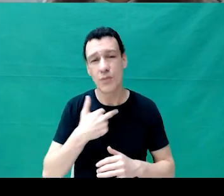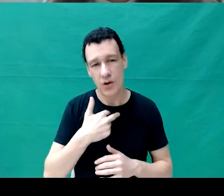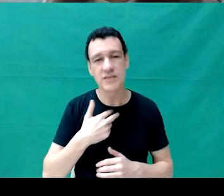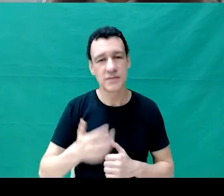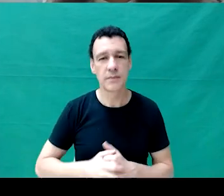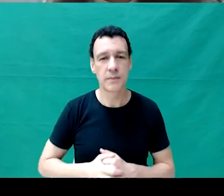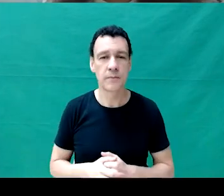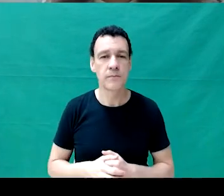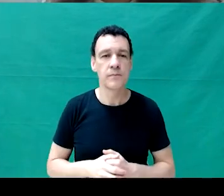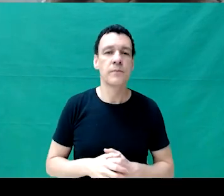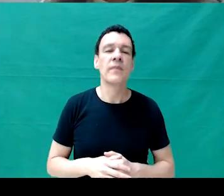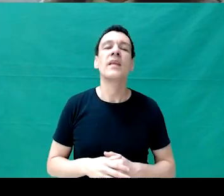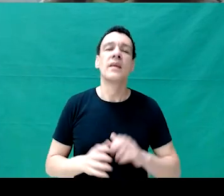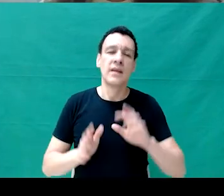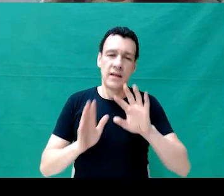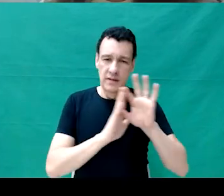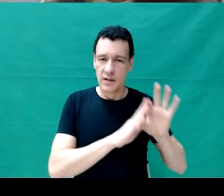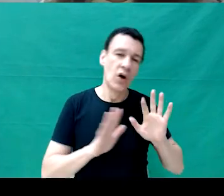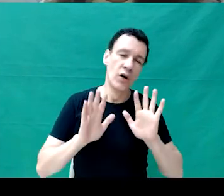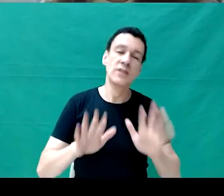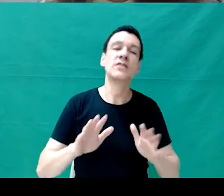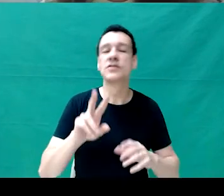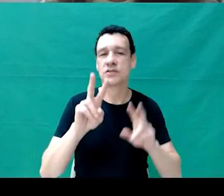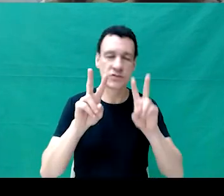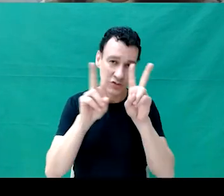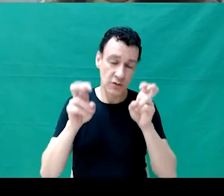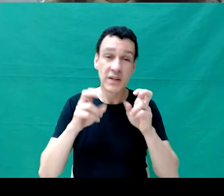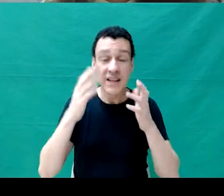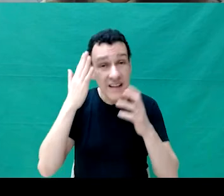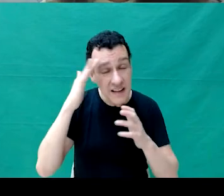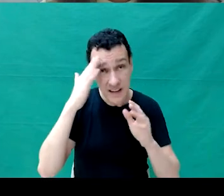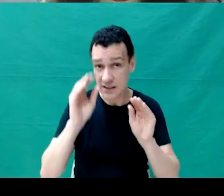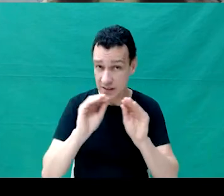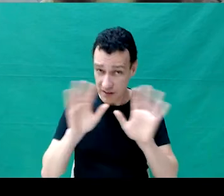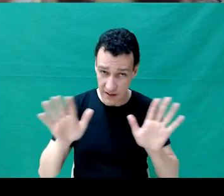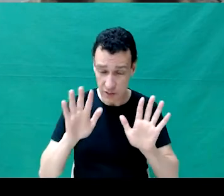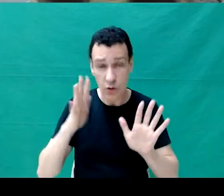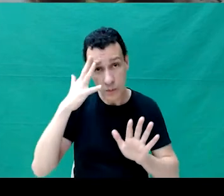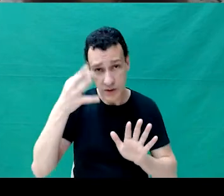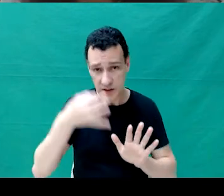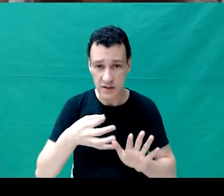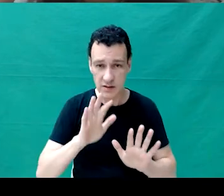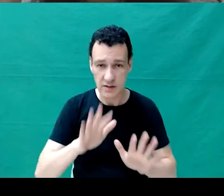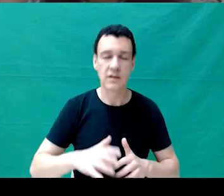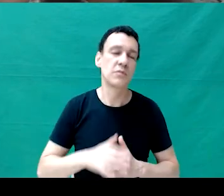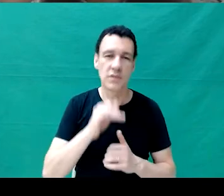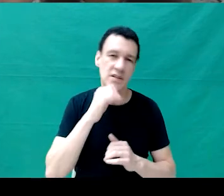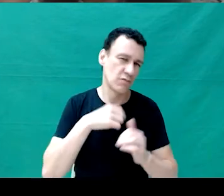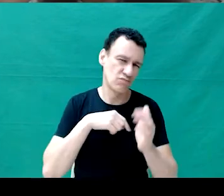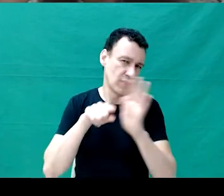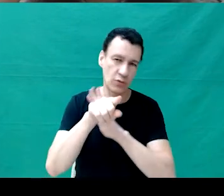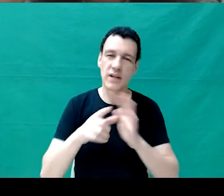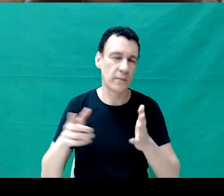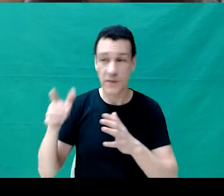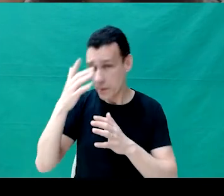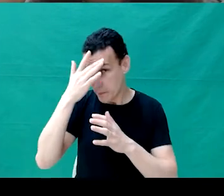Entendimento e compreensão. Então, quando a gente fala com a pessoa assim, cara, para de fingir demência, sério.